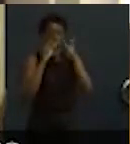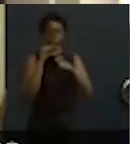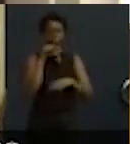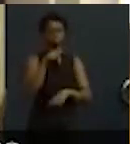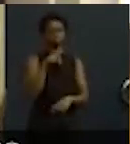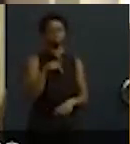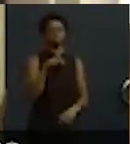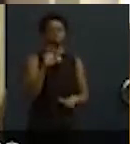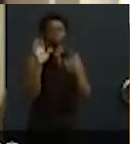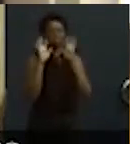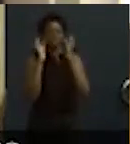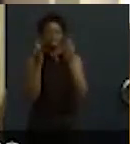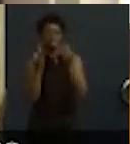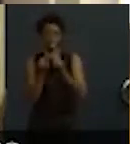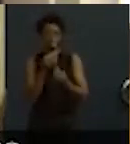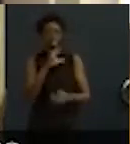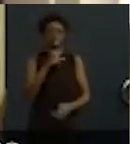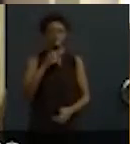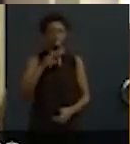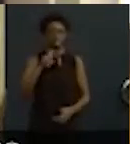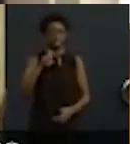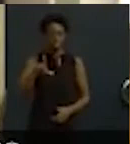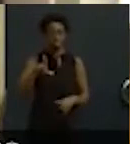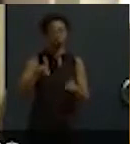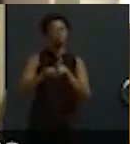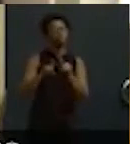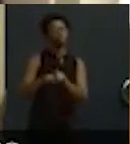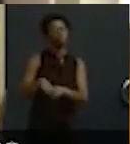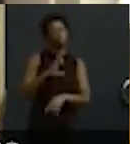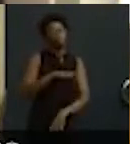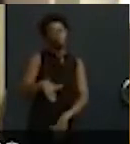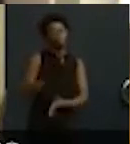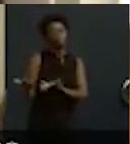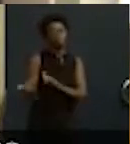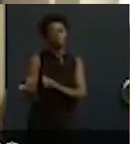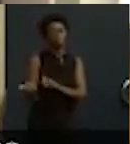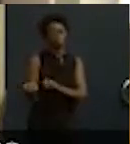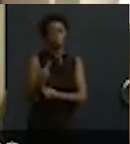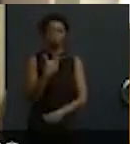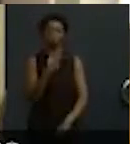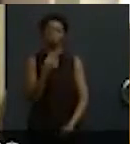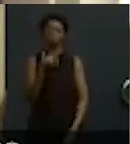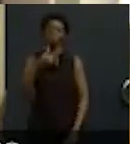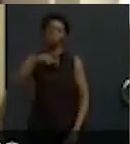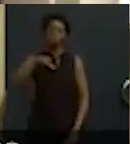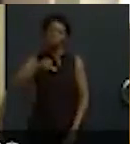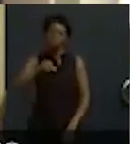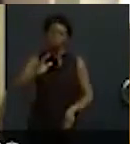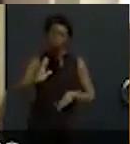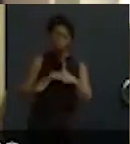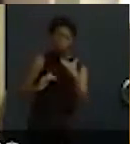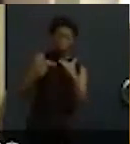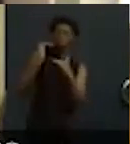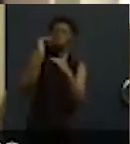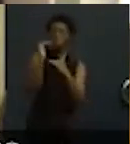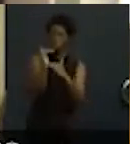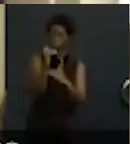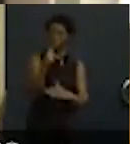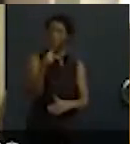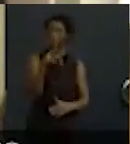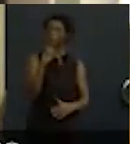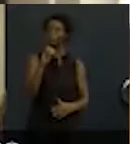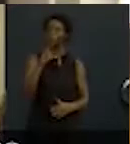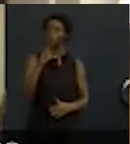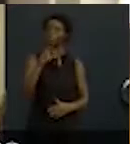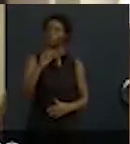da infância e juventude. Em 2019, foi promovida a Procuradora de Justiça